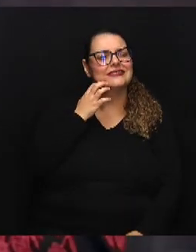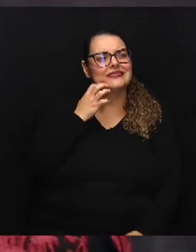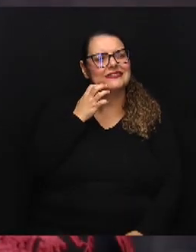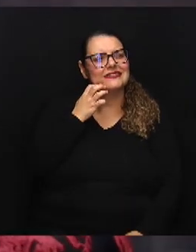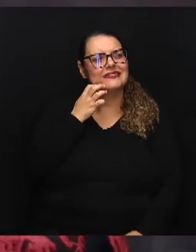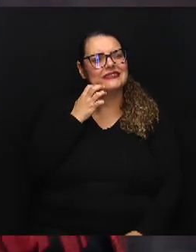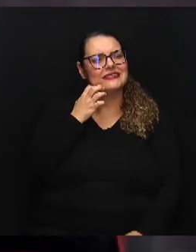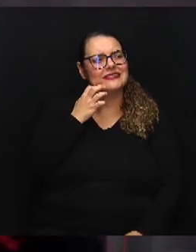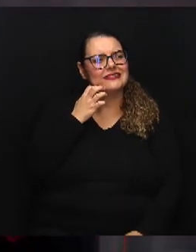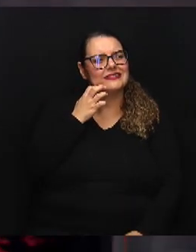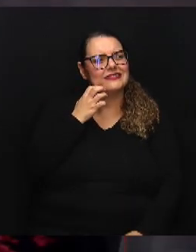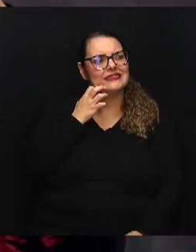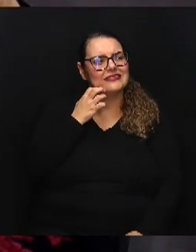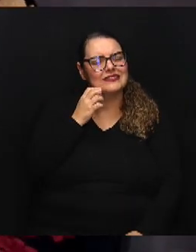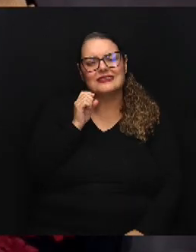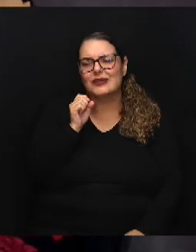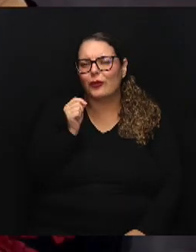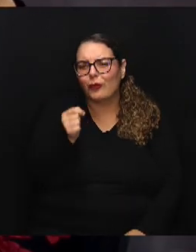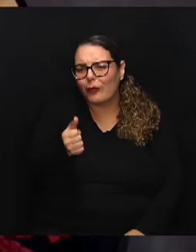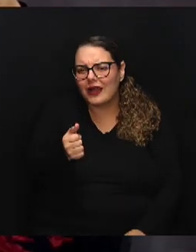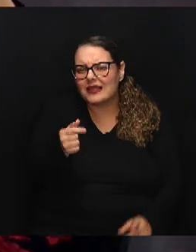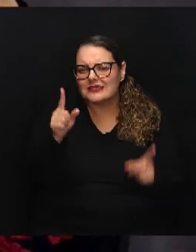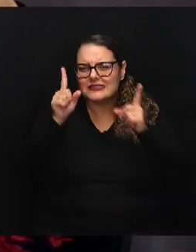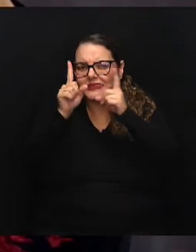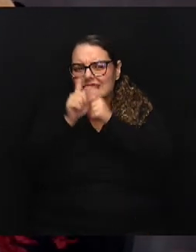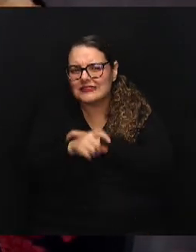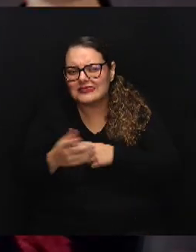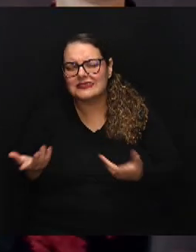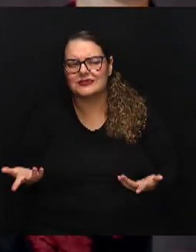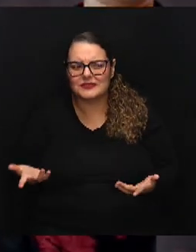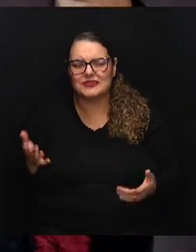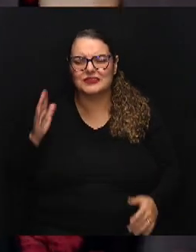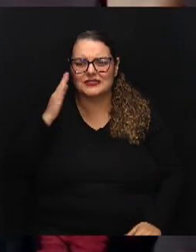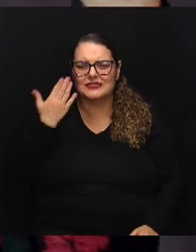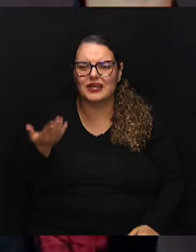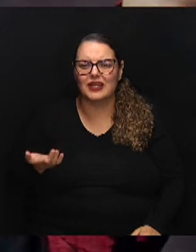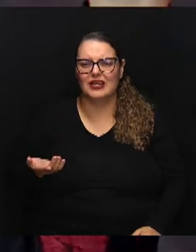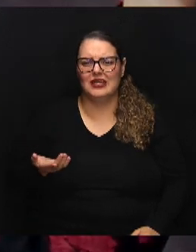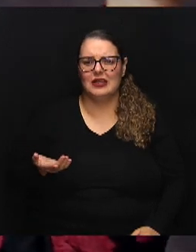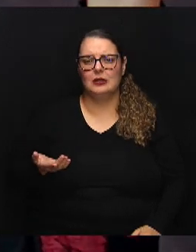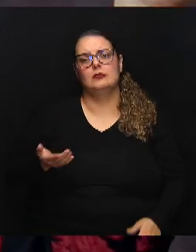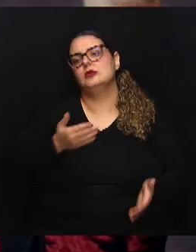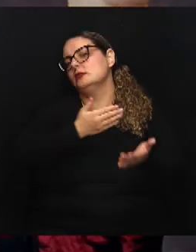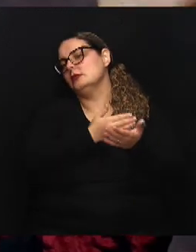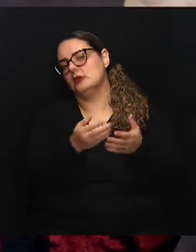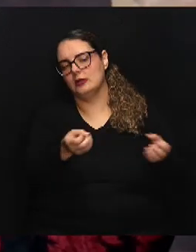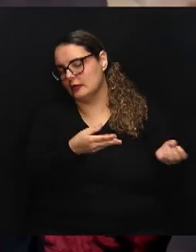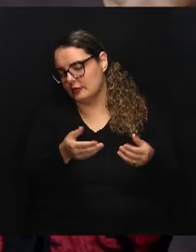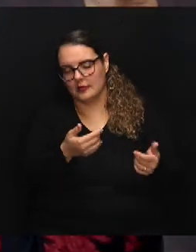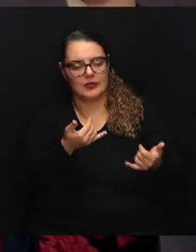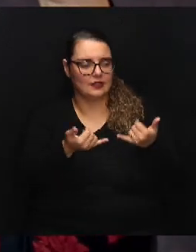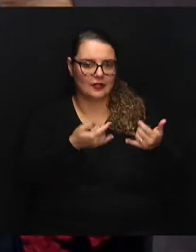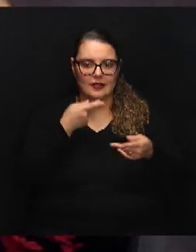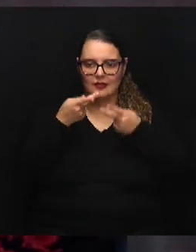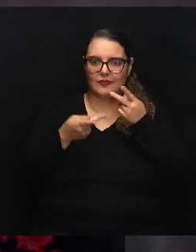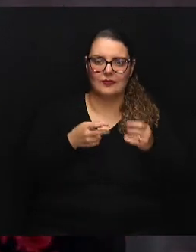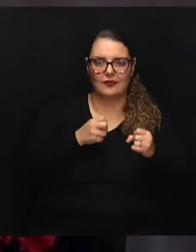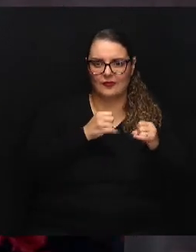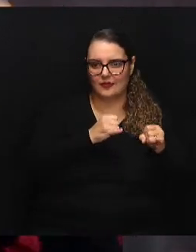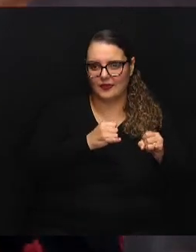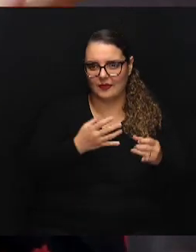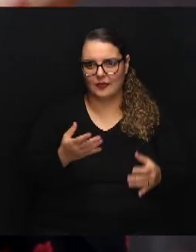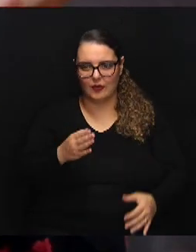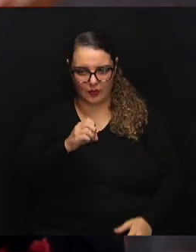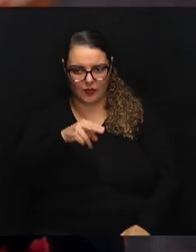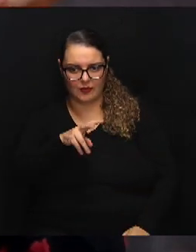o que está por trás de uma relação quando ela começa? Ela pode até começar com todas essas modalidades que a gente brincou, né? Do ficante, do conversante.